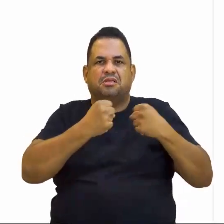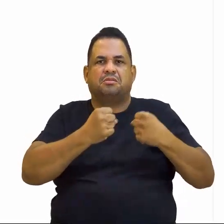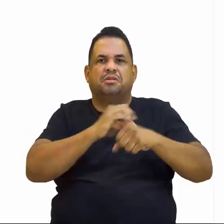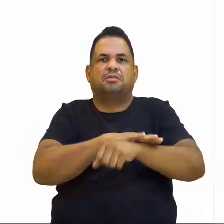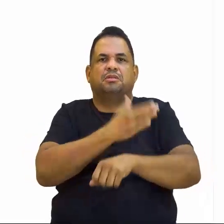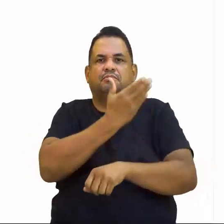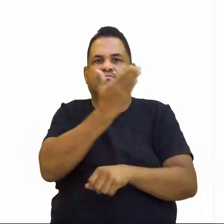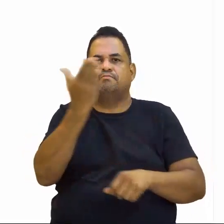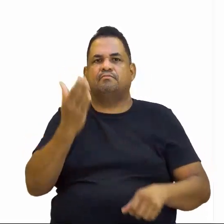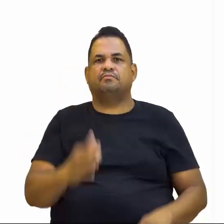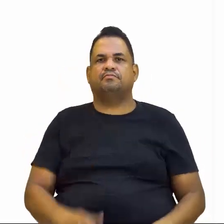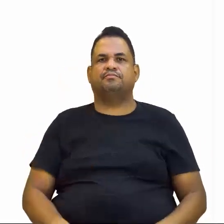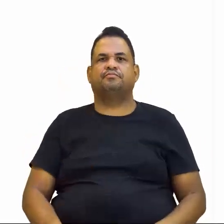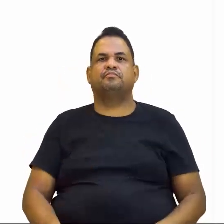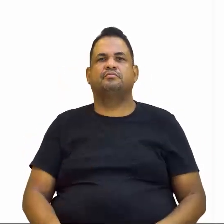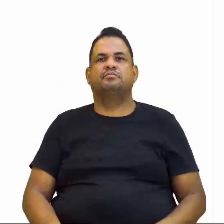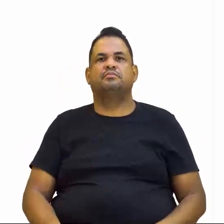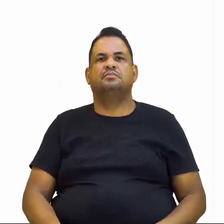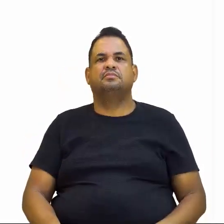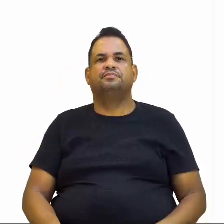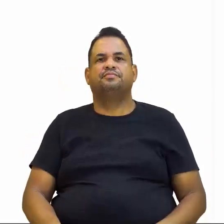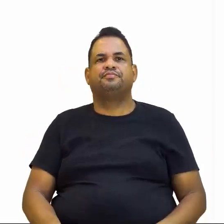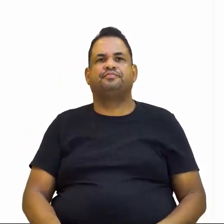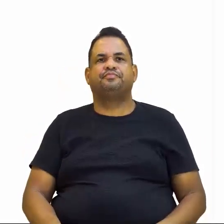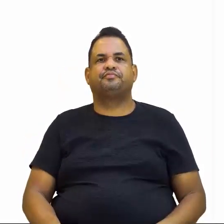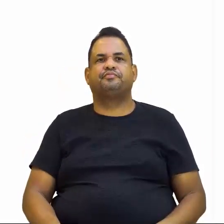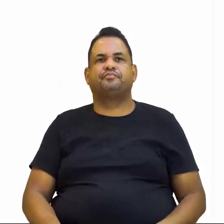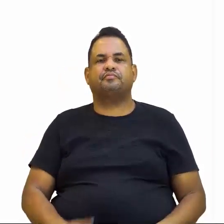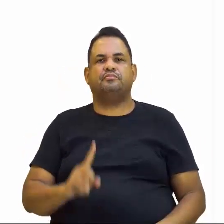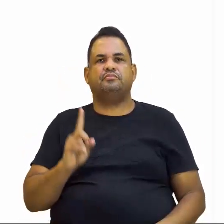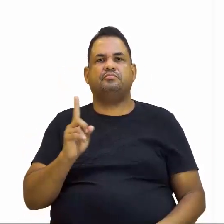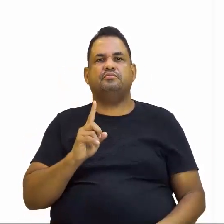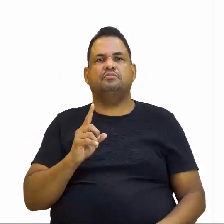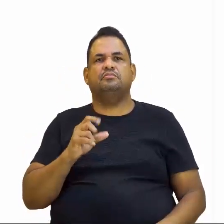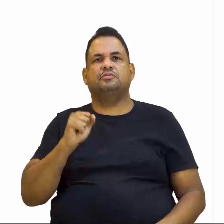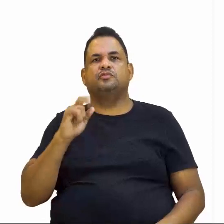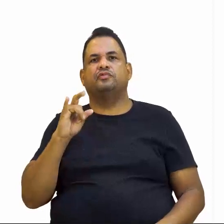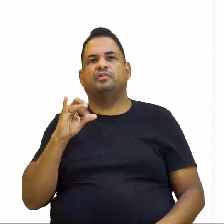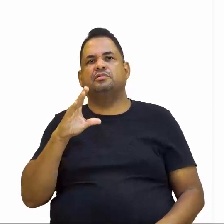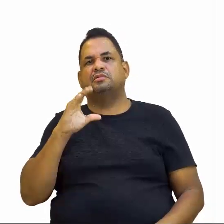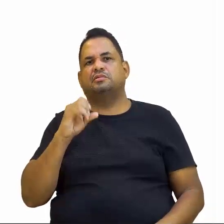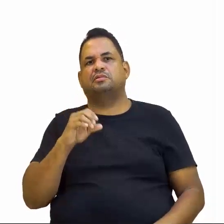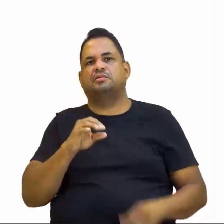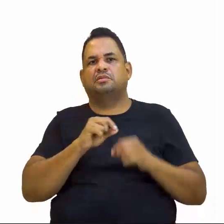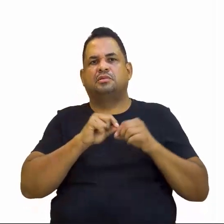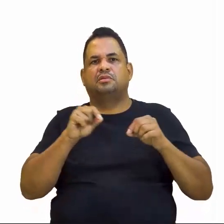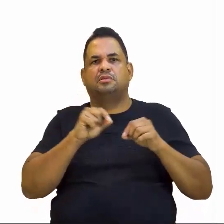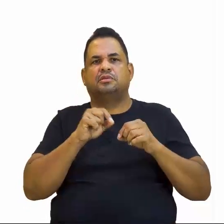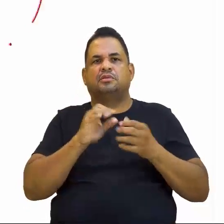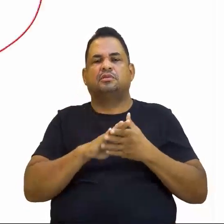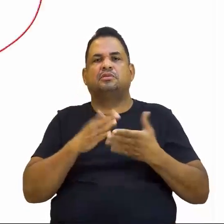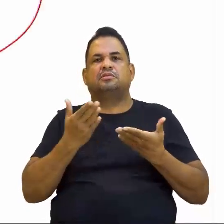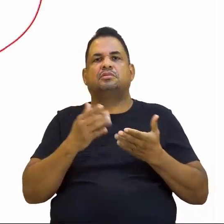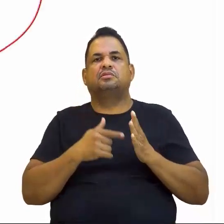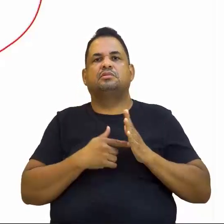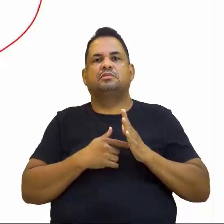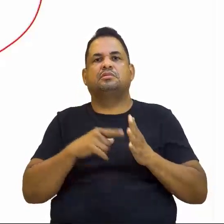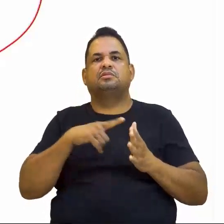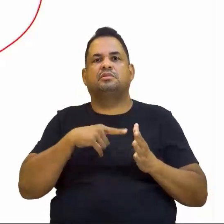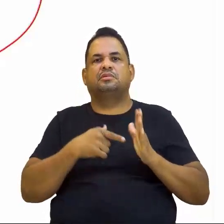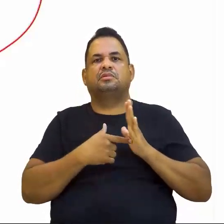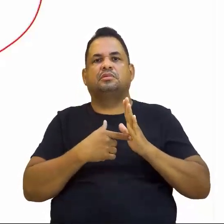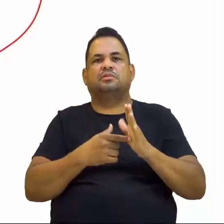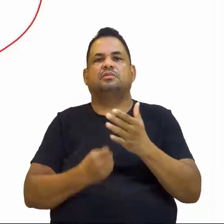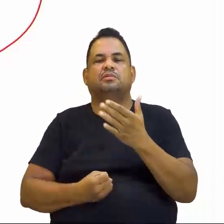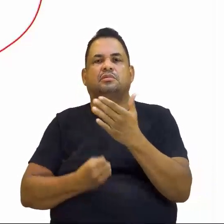contraste, ó. O sulfato de cálcio, que não apresenta água, é o giz, e o que apresenta água vai dar